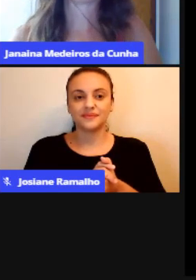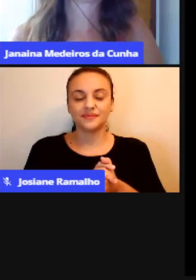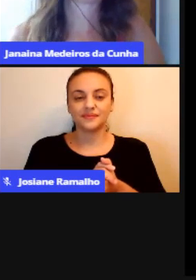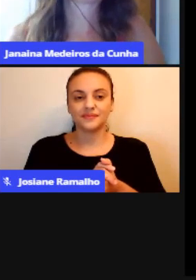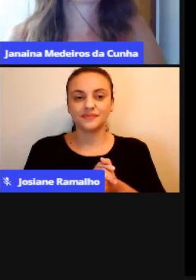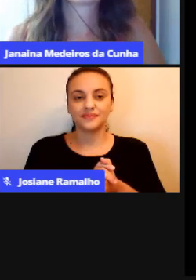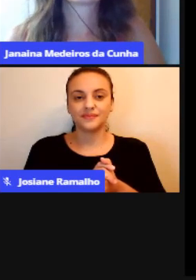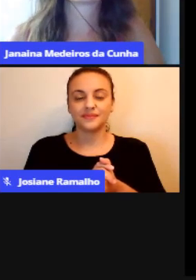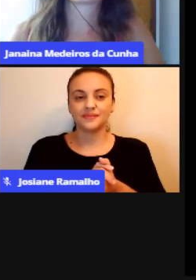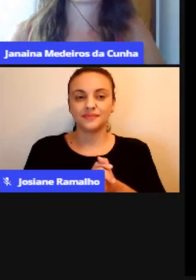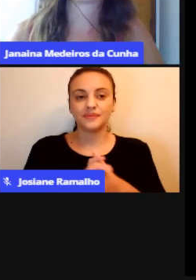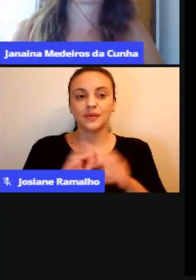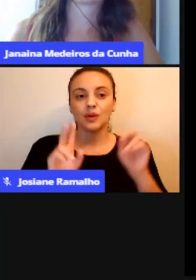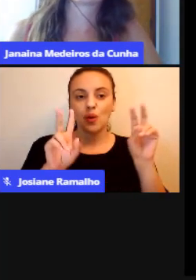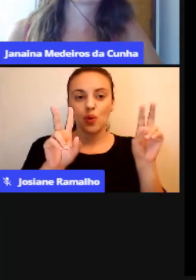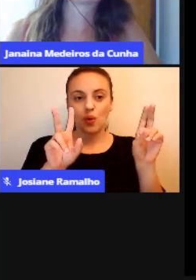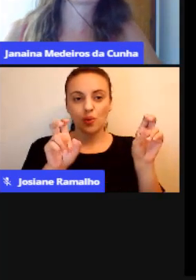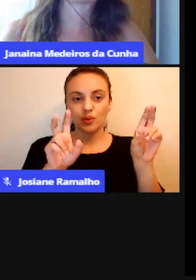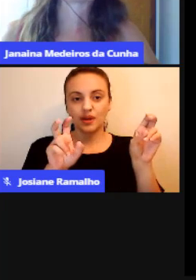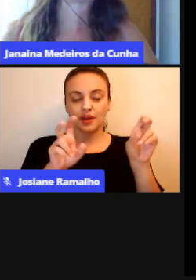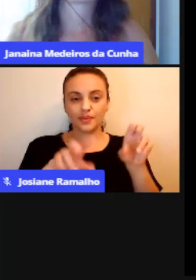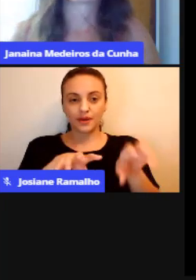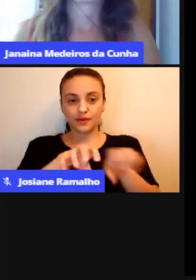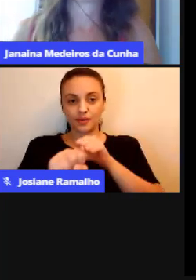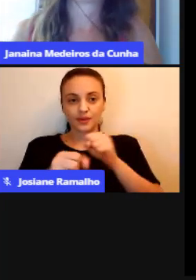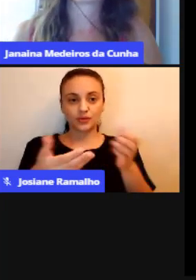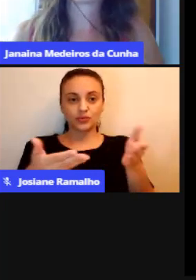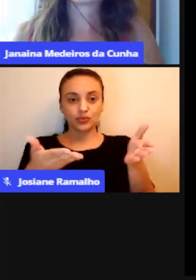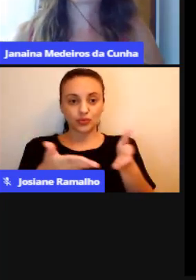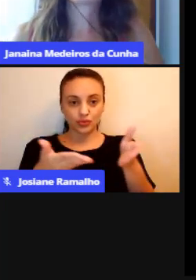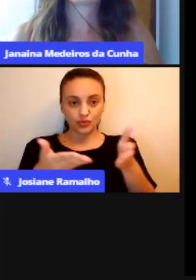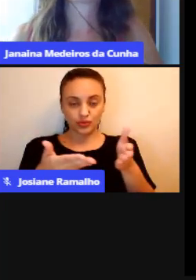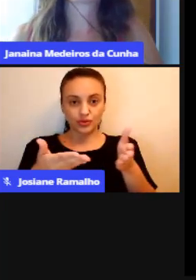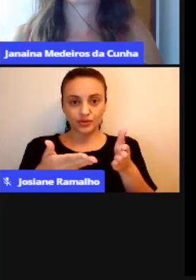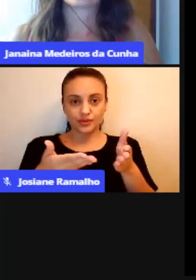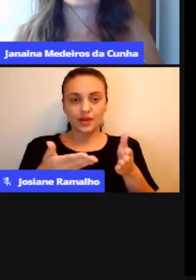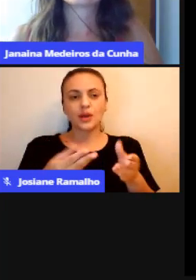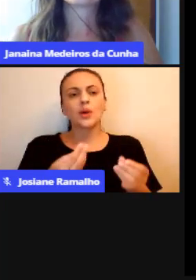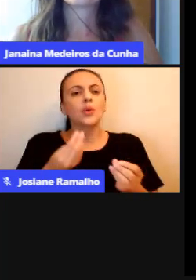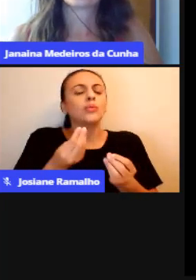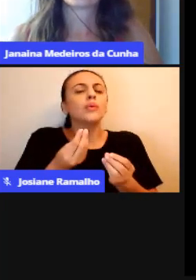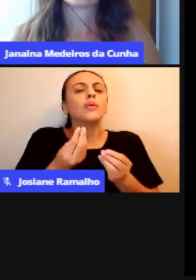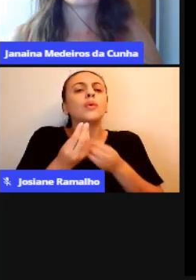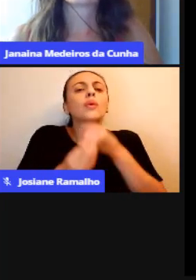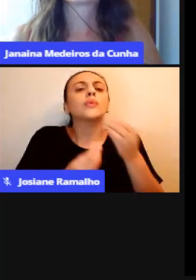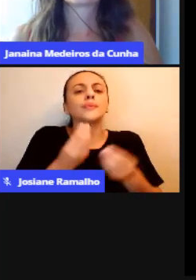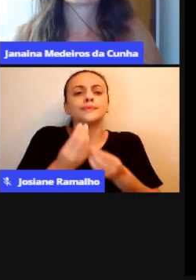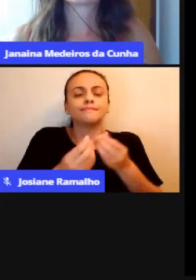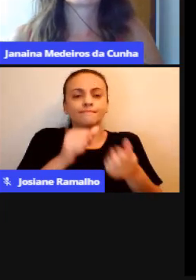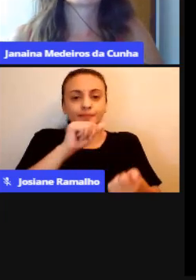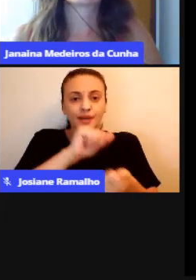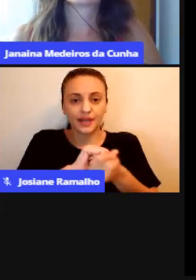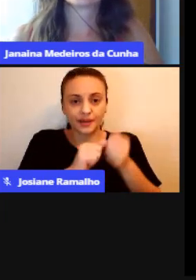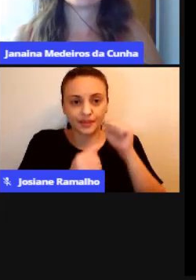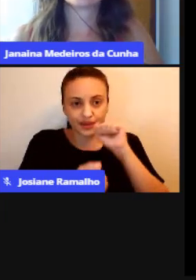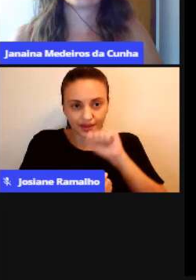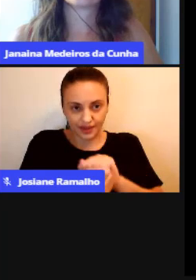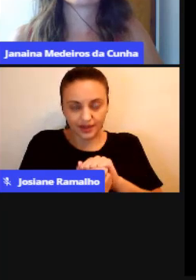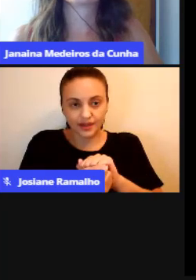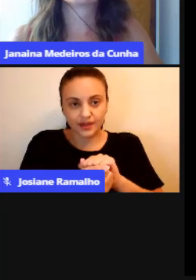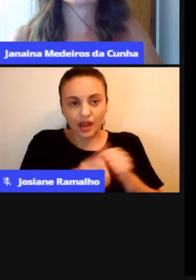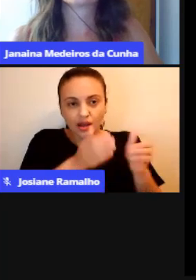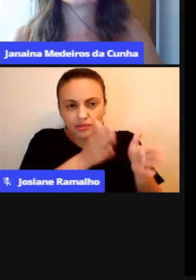Bom, o tema da nossa formação hoje é como adaptar o processo